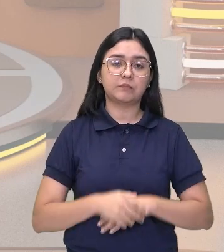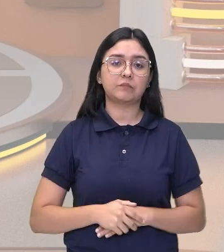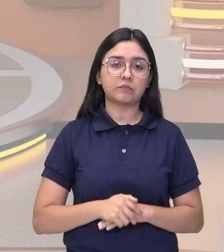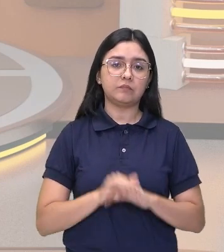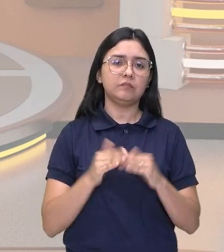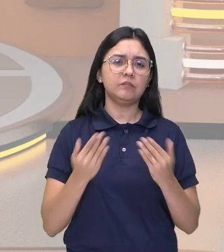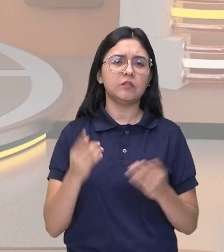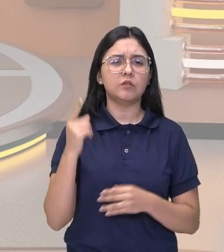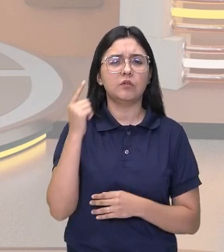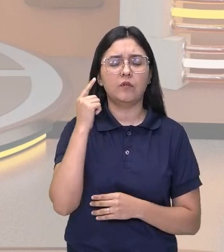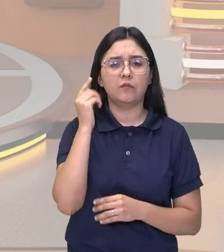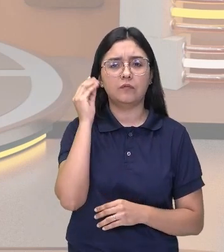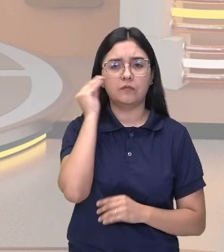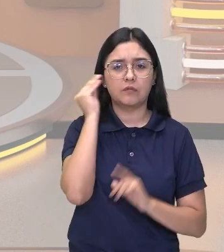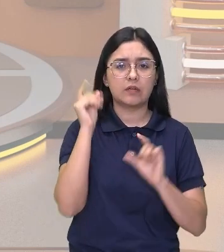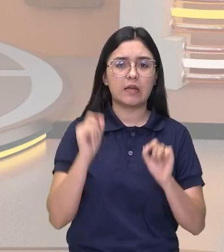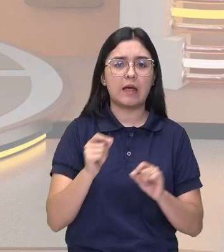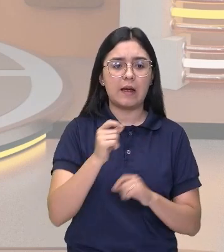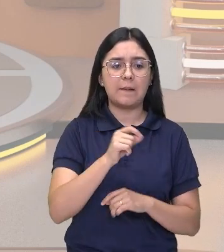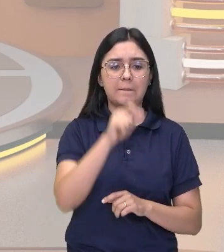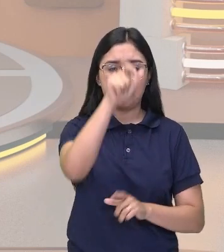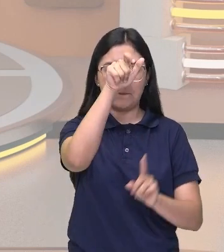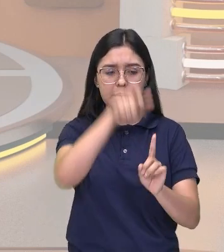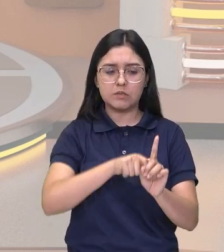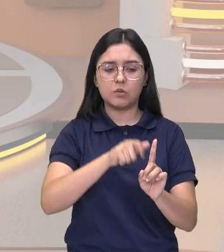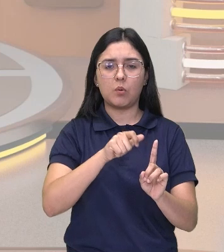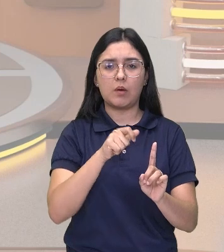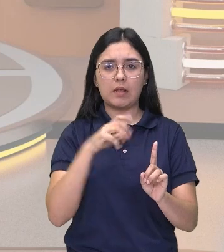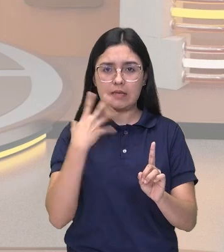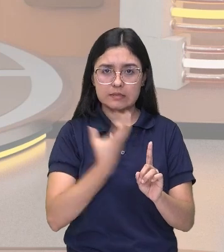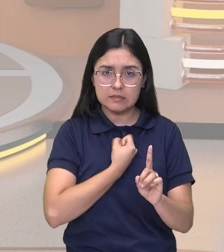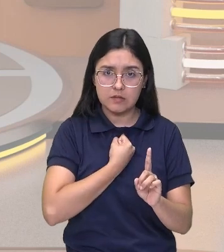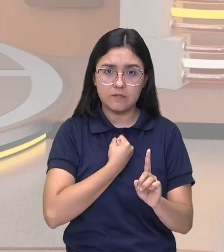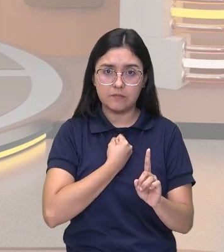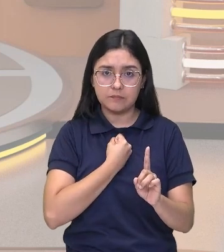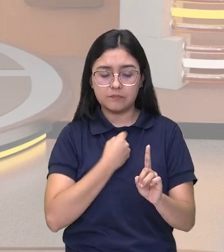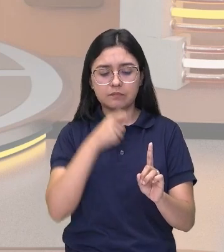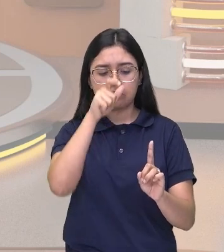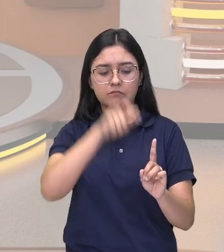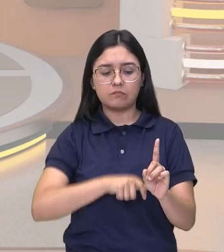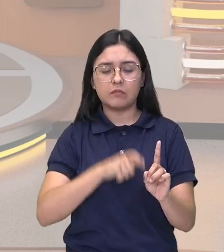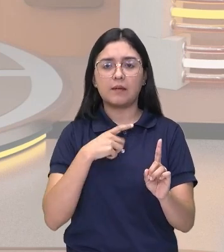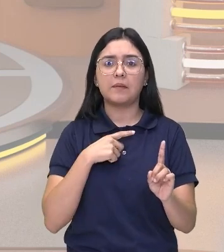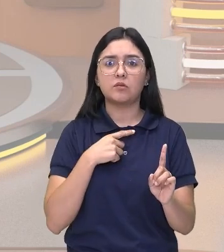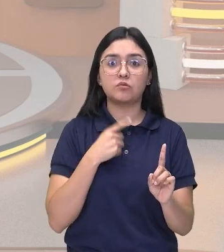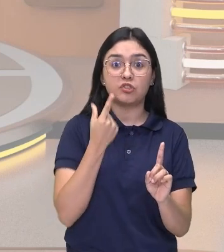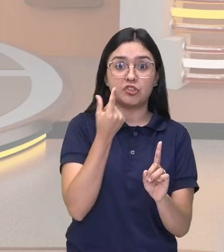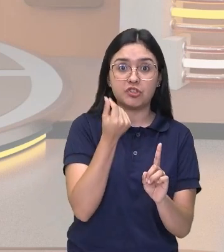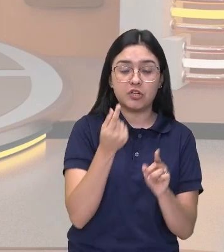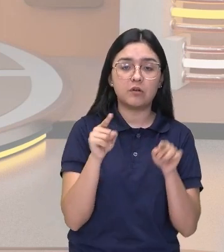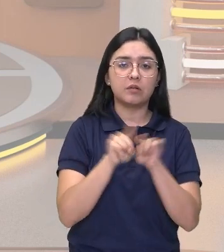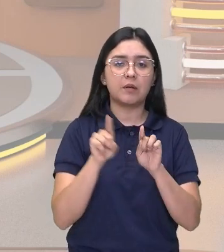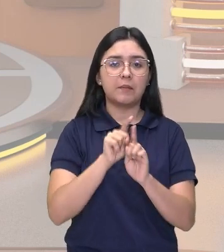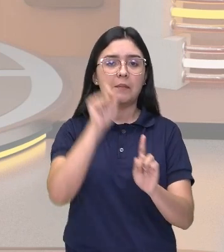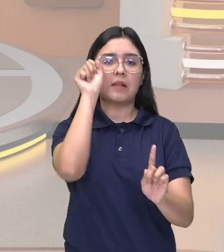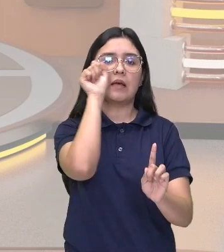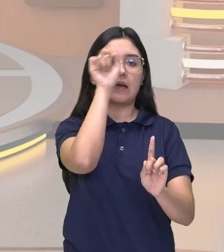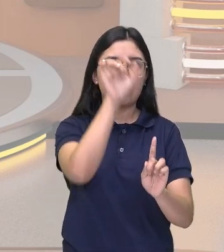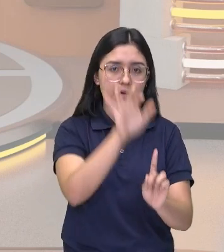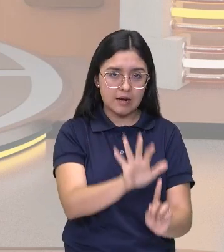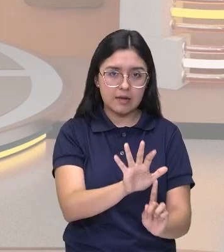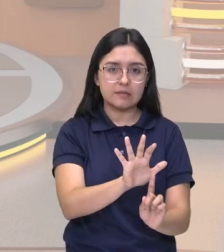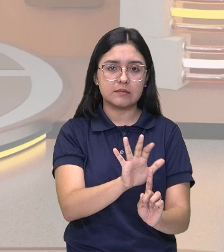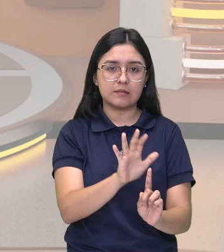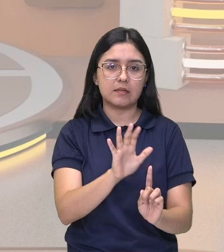gente verificar que uma pessoa é abençoada, ou seja, ela é salva, é pela sua fortuna e pela graça que ele adquire ao longo de